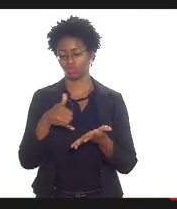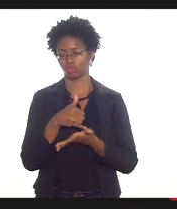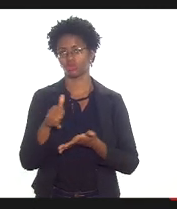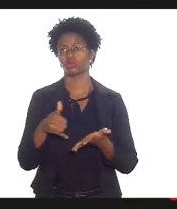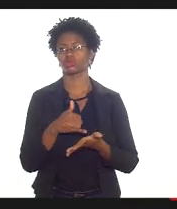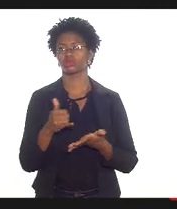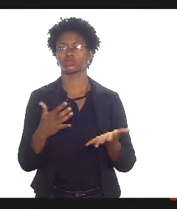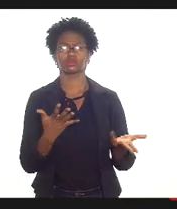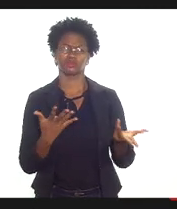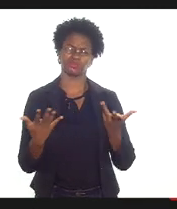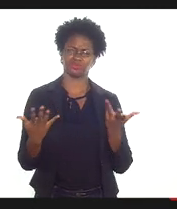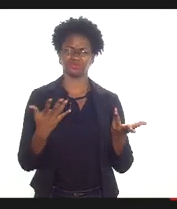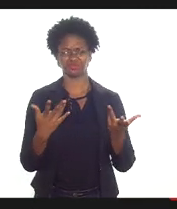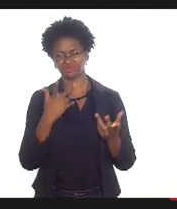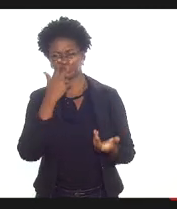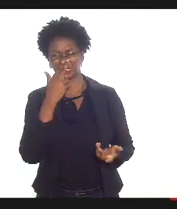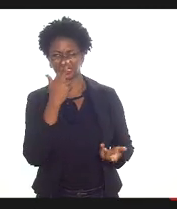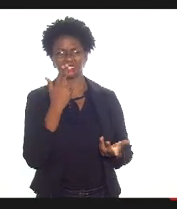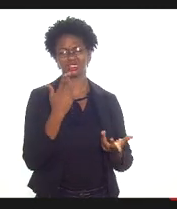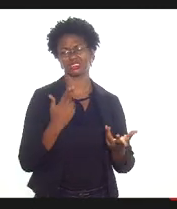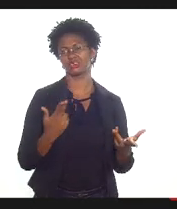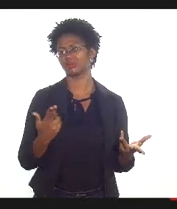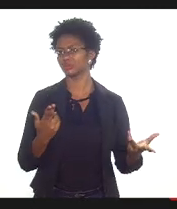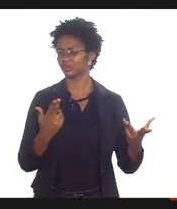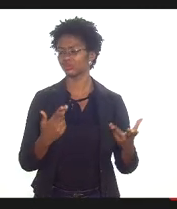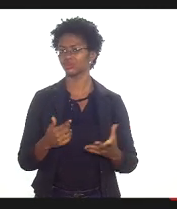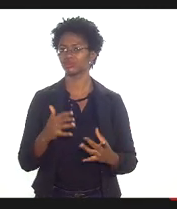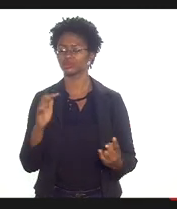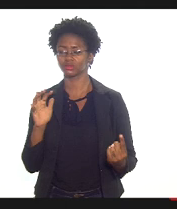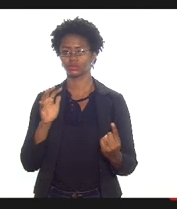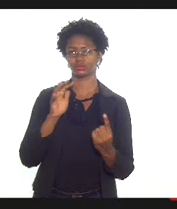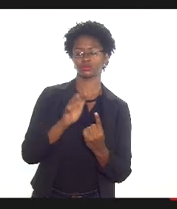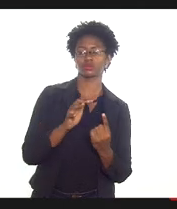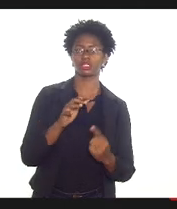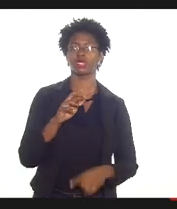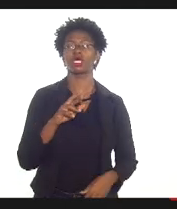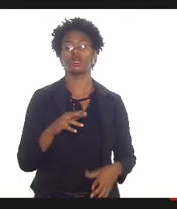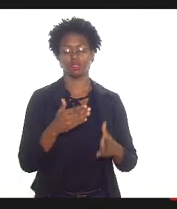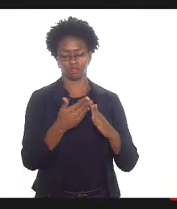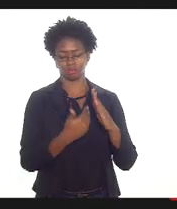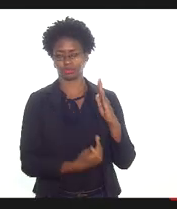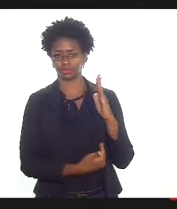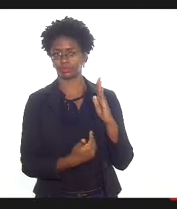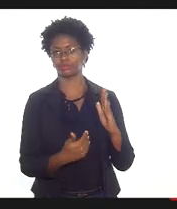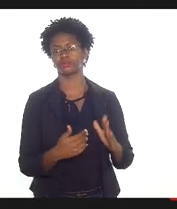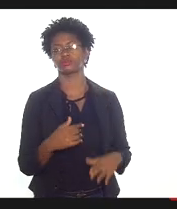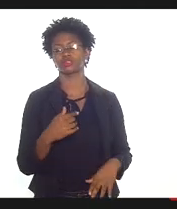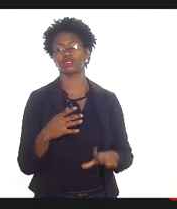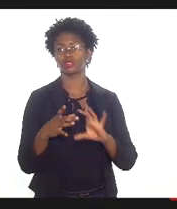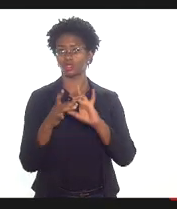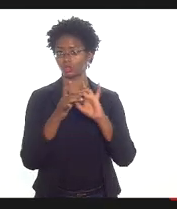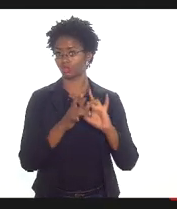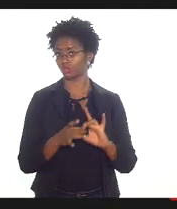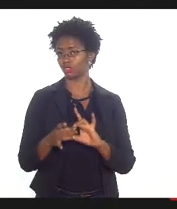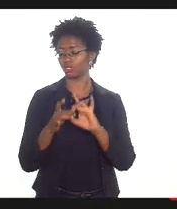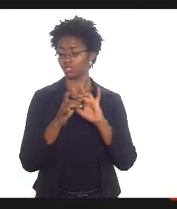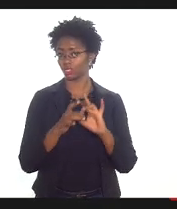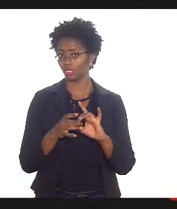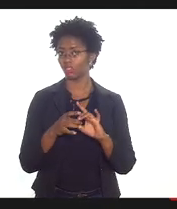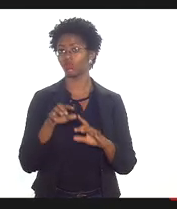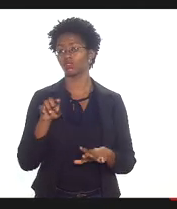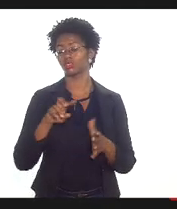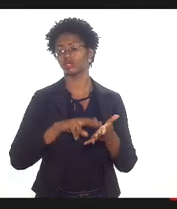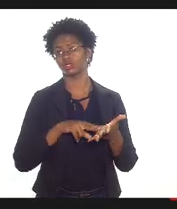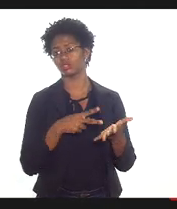dizer assim, de alguma forma afeta a receita da União. Isso